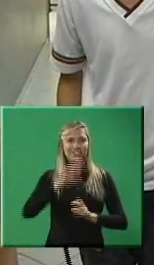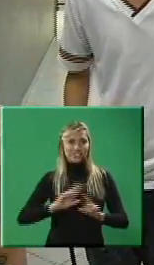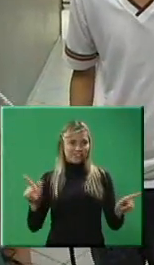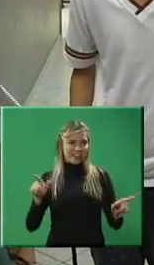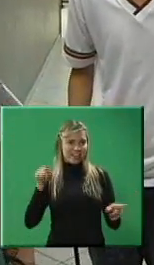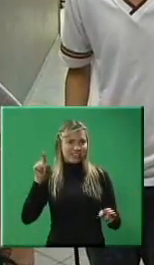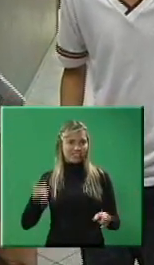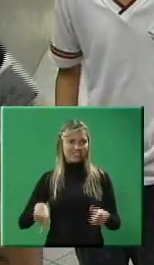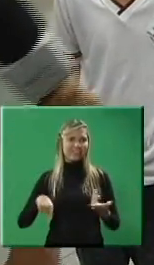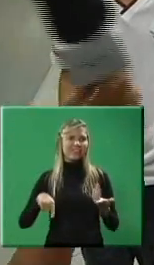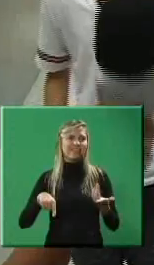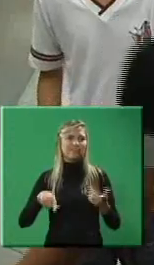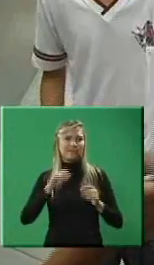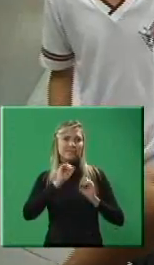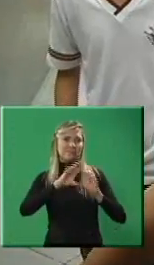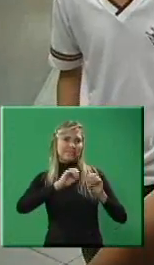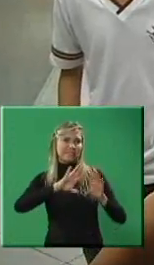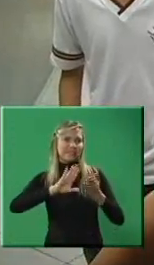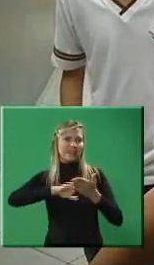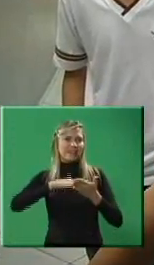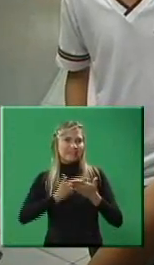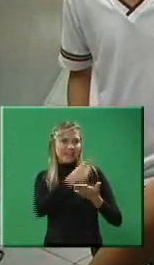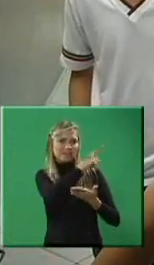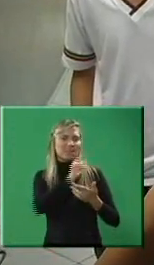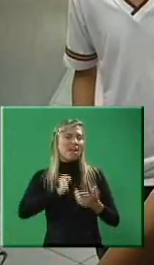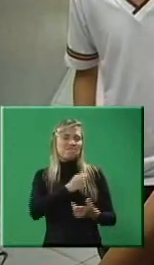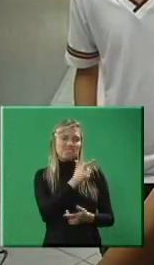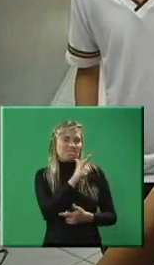diferente aqui o método de ensino?